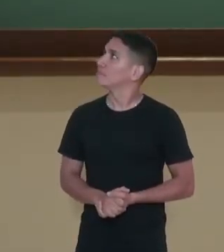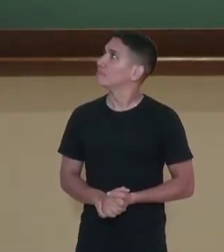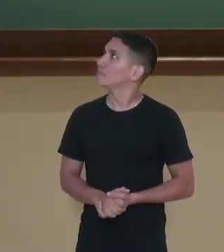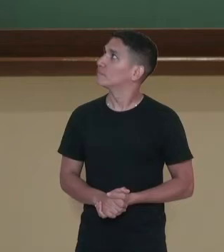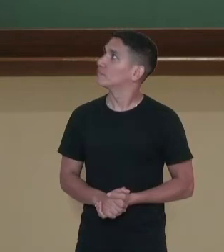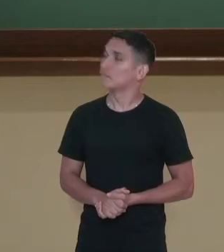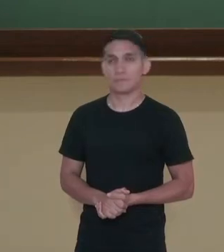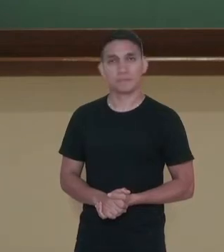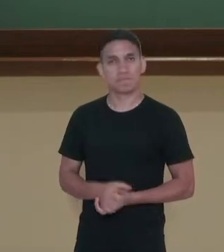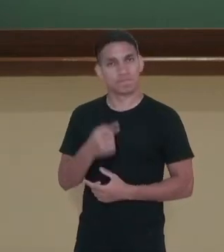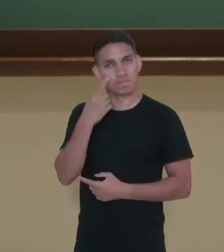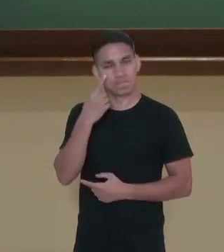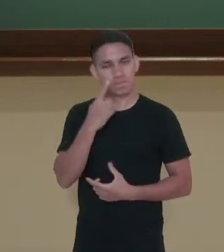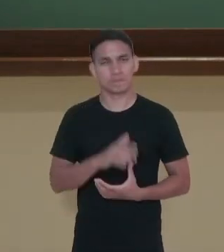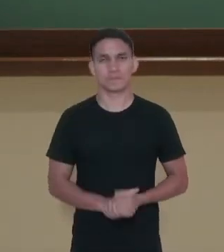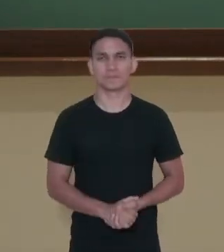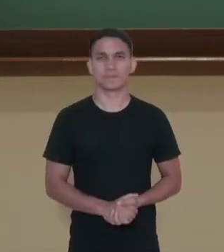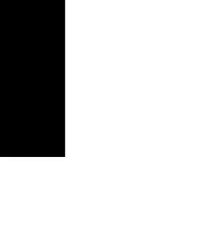Walk. Vamos conferir?